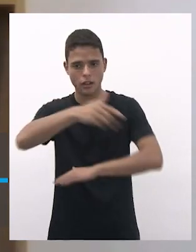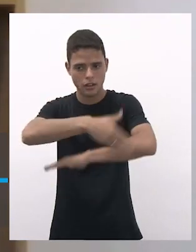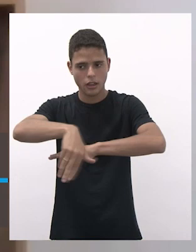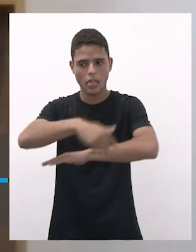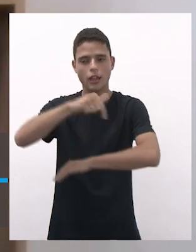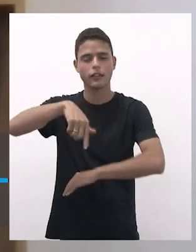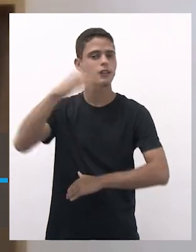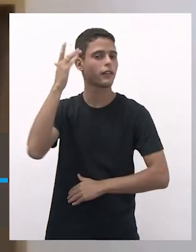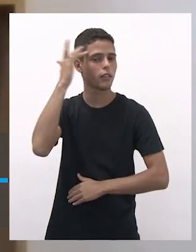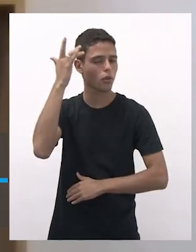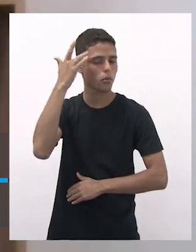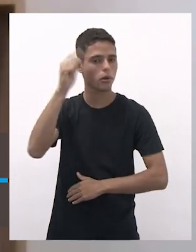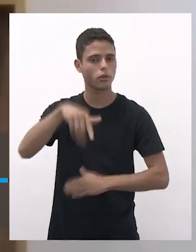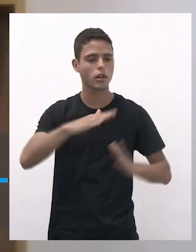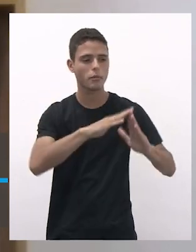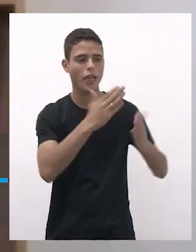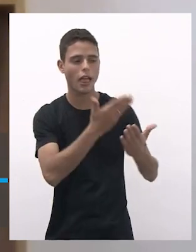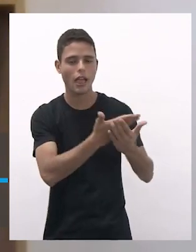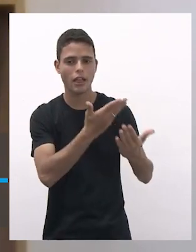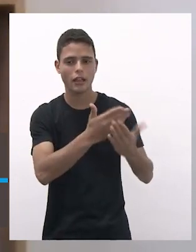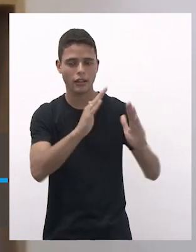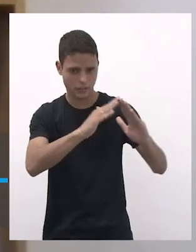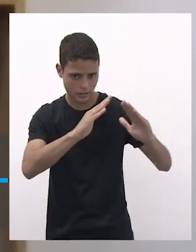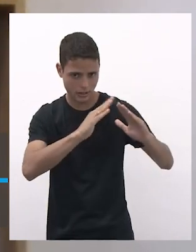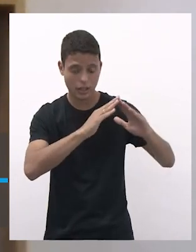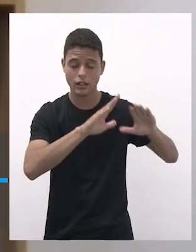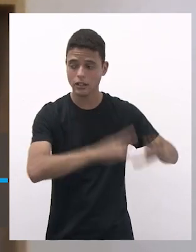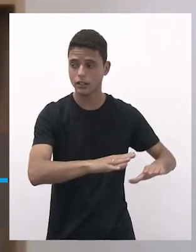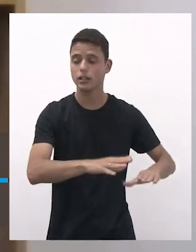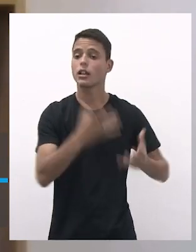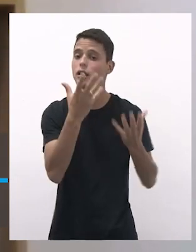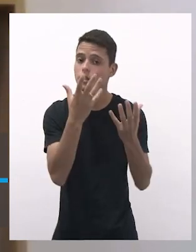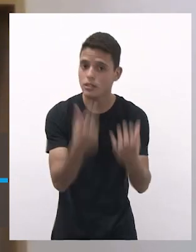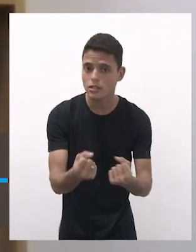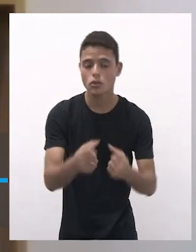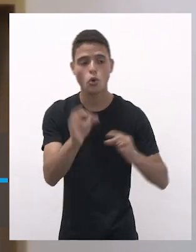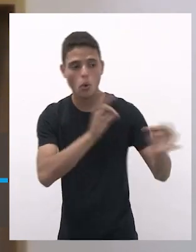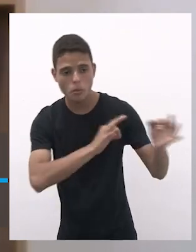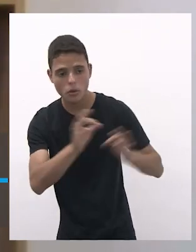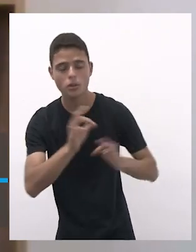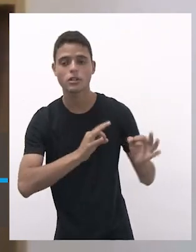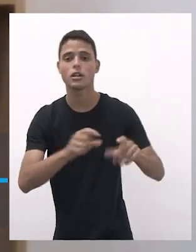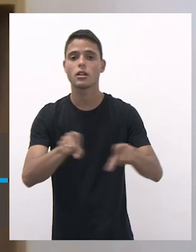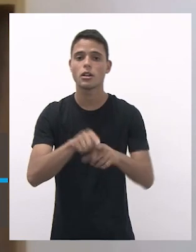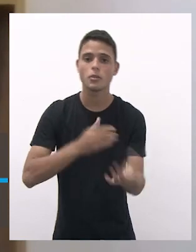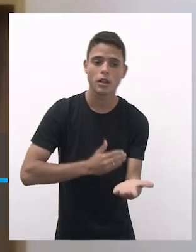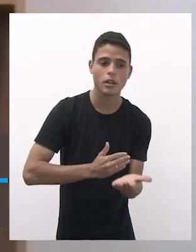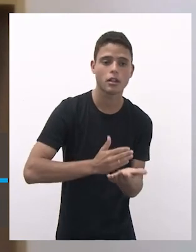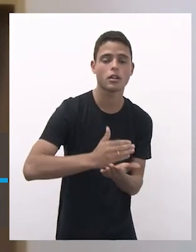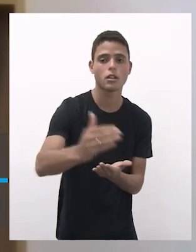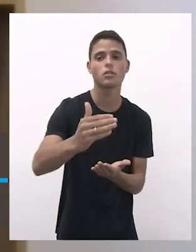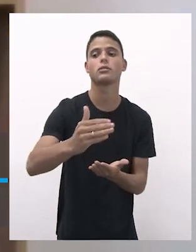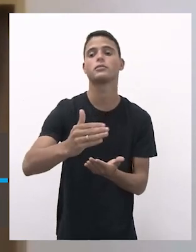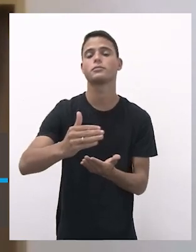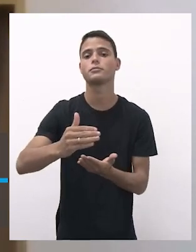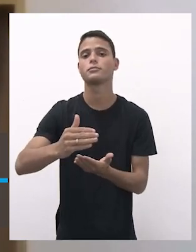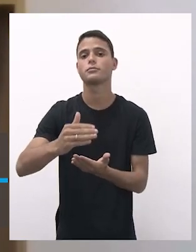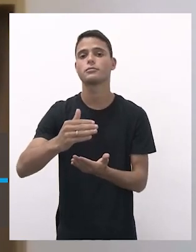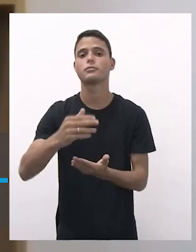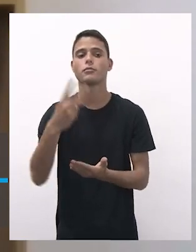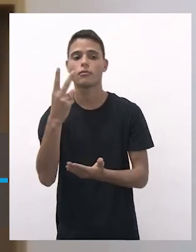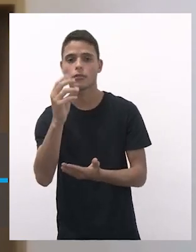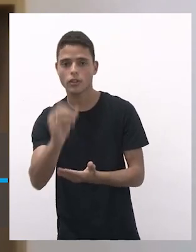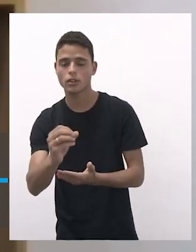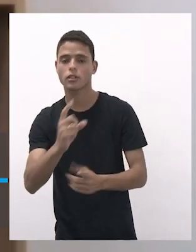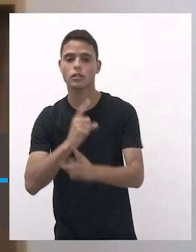das Rosas nos aceitou, né, aceitou o projeto, e nós iniciamos lá. Ficamos por 20 encontros